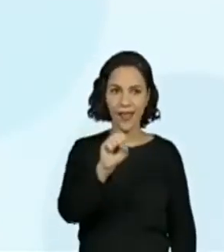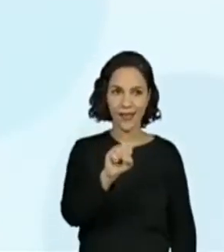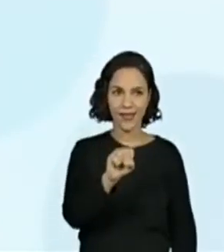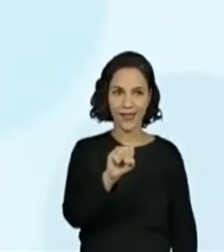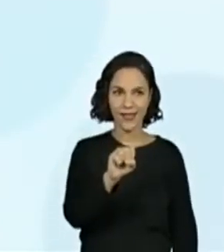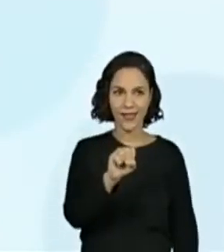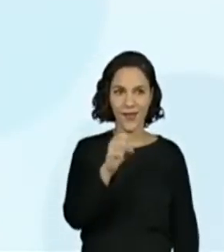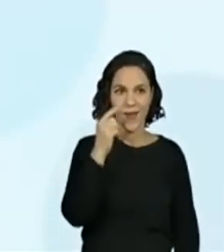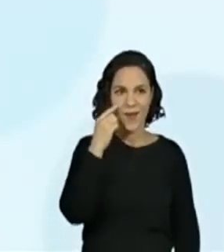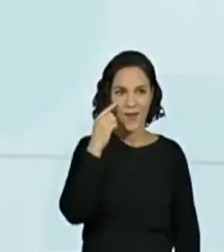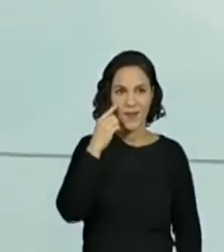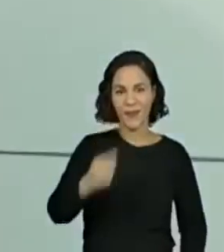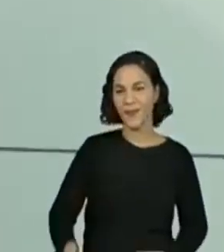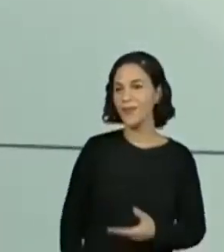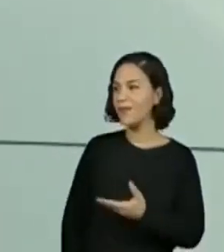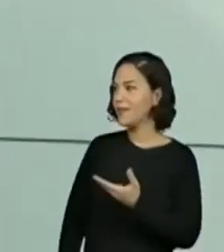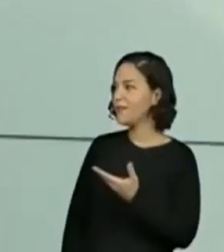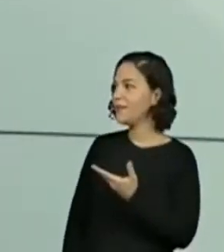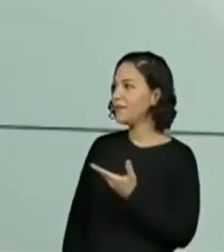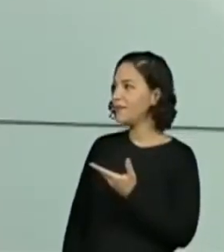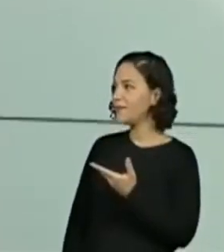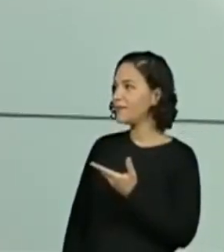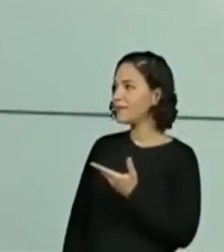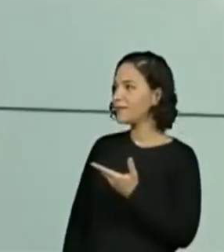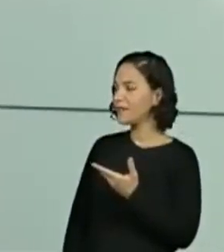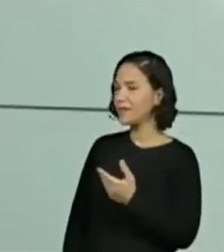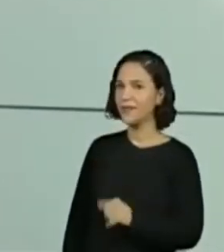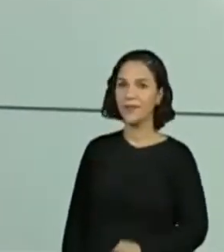Es. Es.